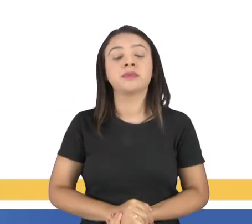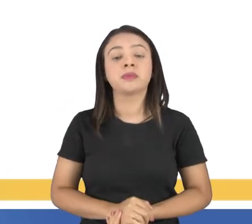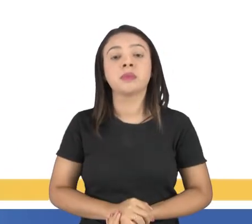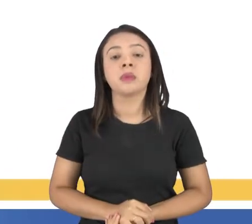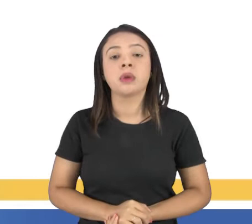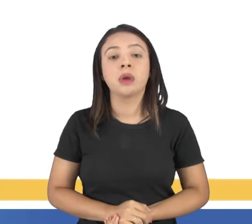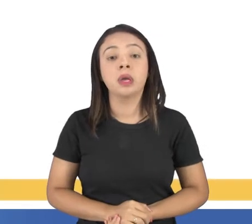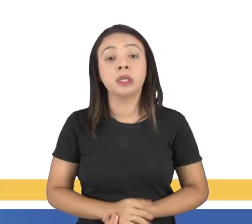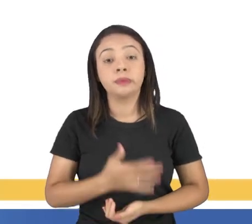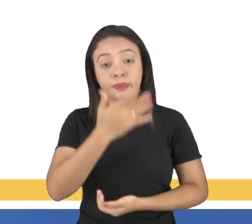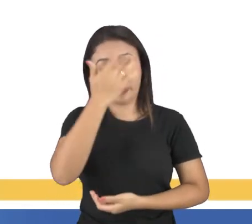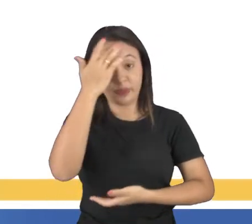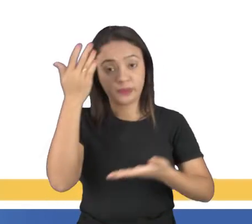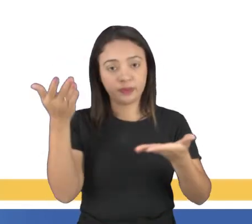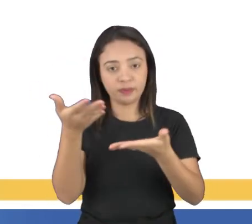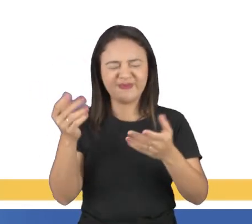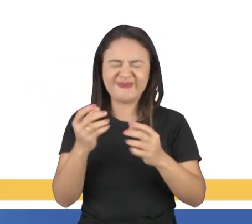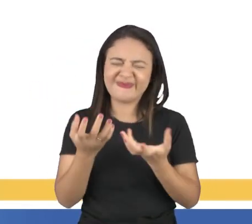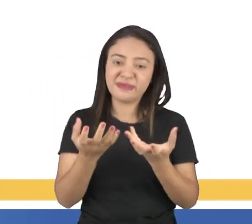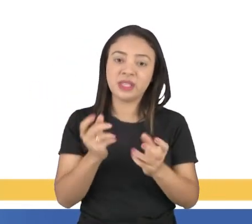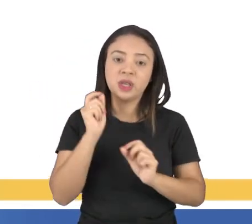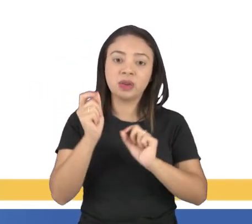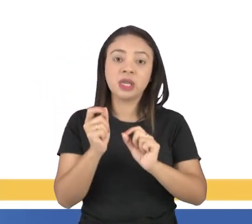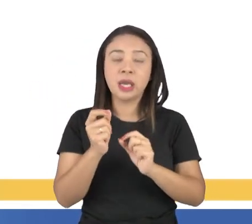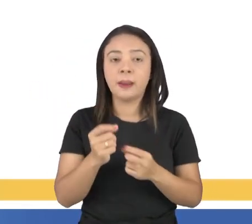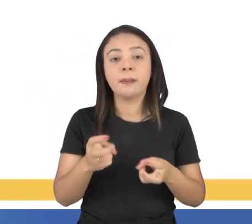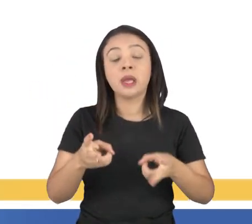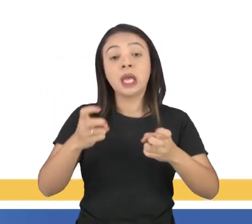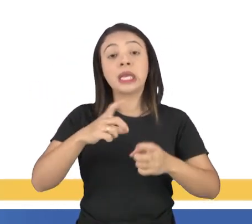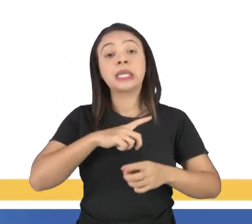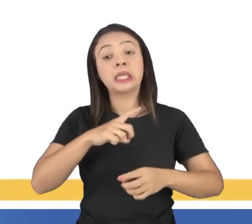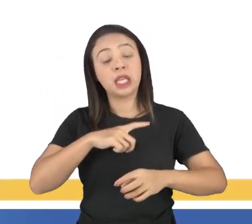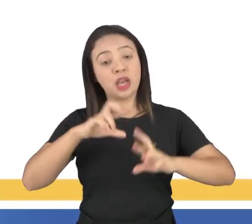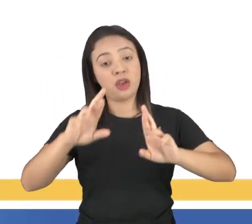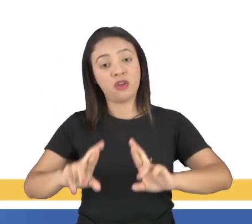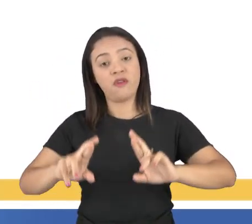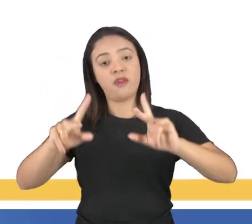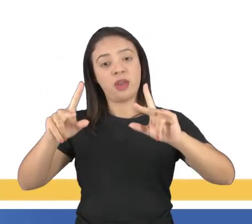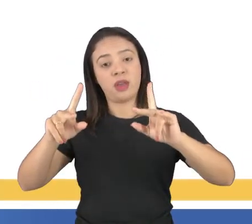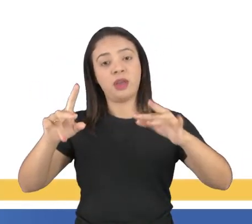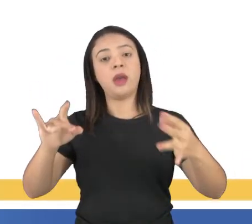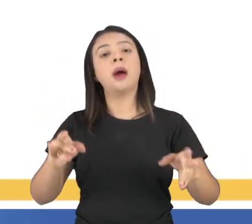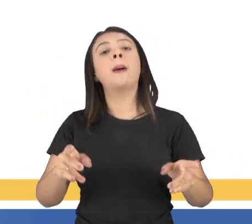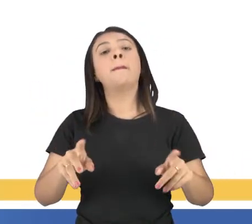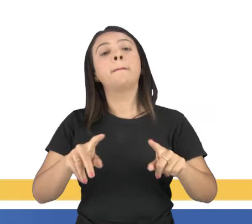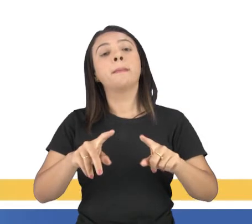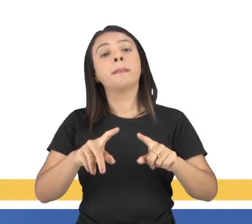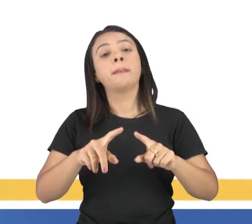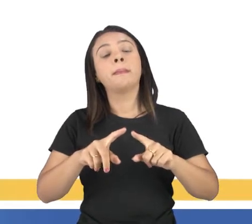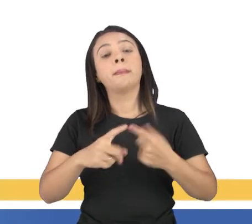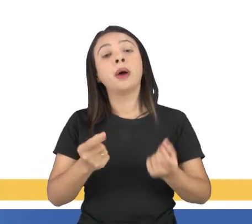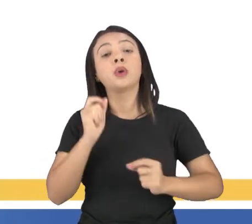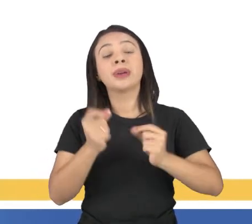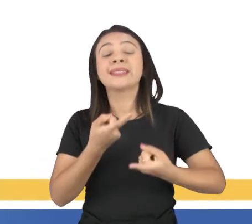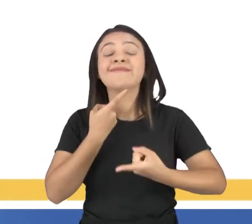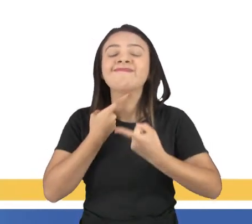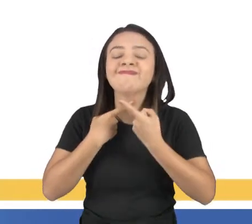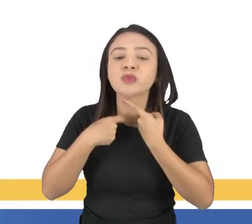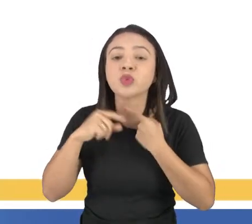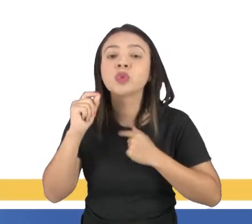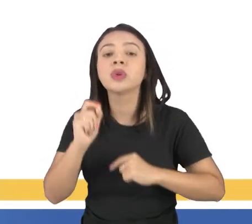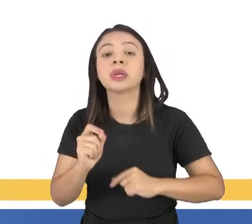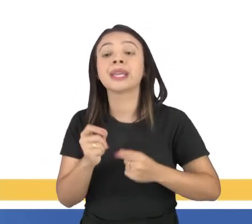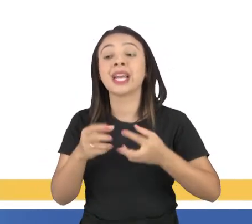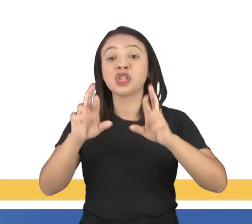sociais reivindicam o reconhecimento diferenciado pelo fato de pertencerem a certa minoria. Desejam que sua diferença